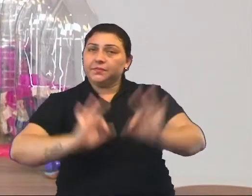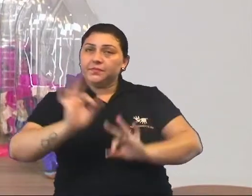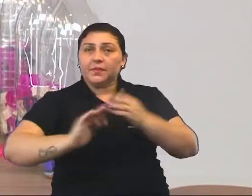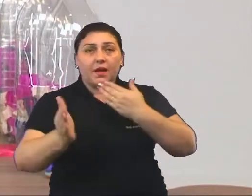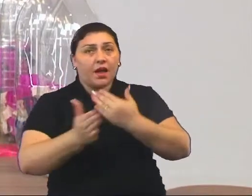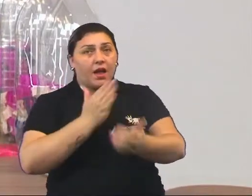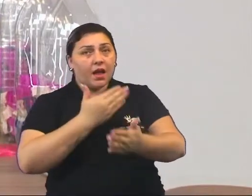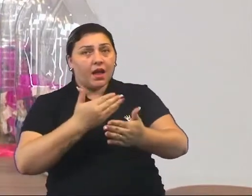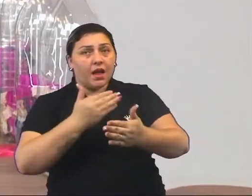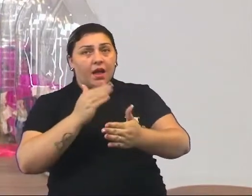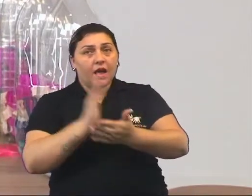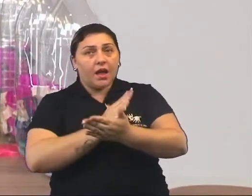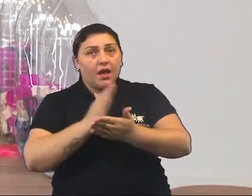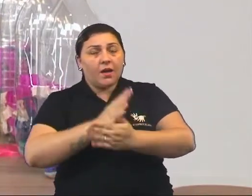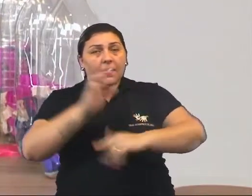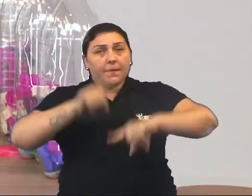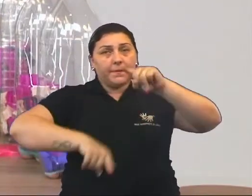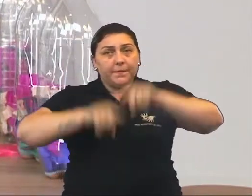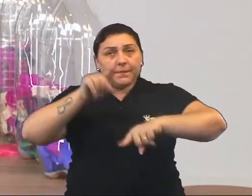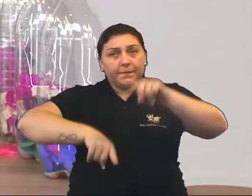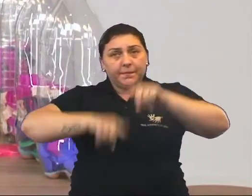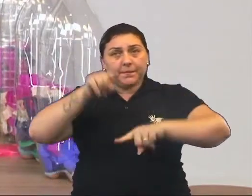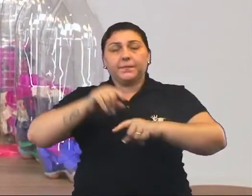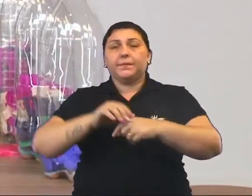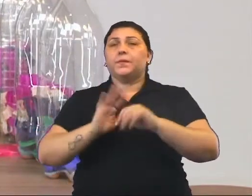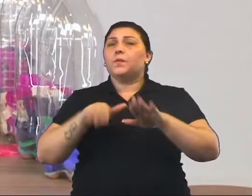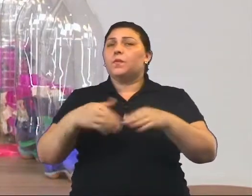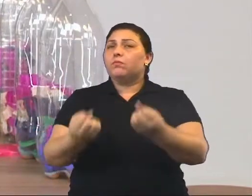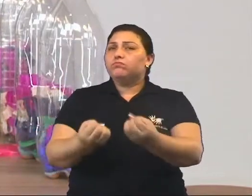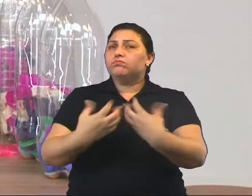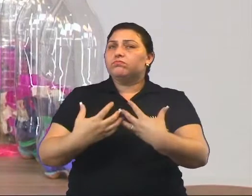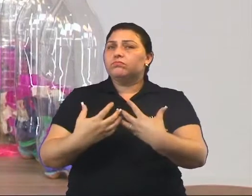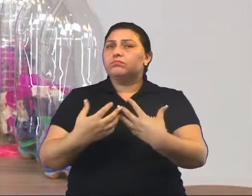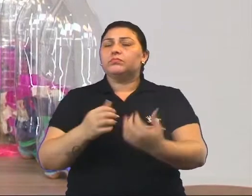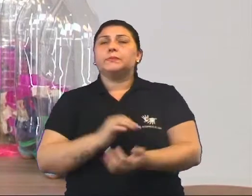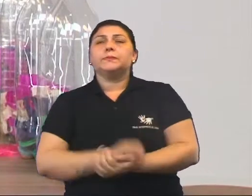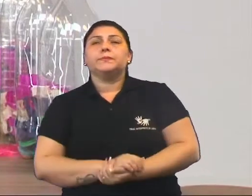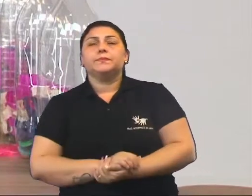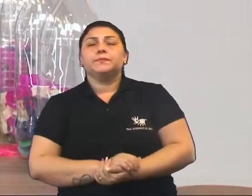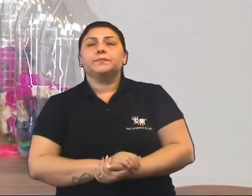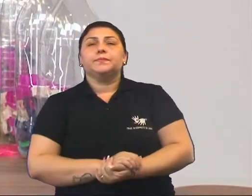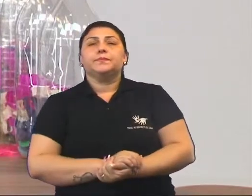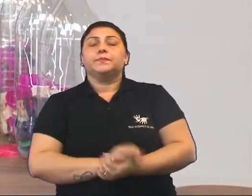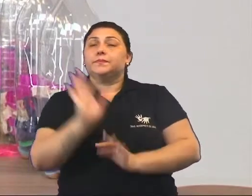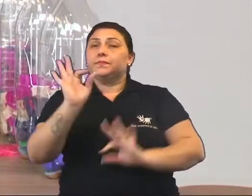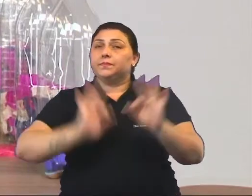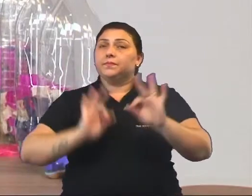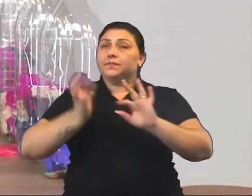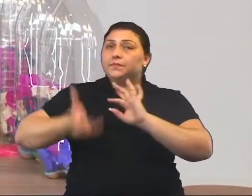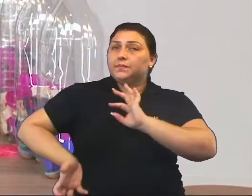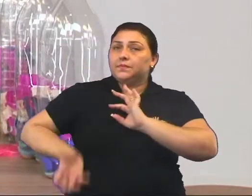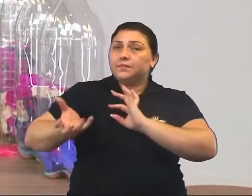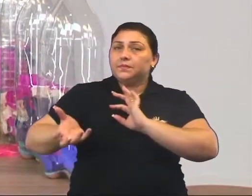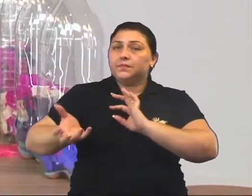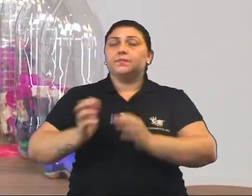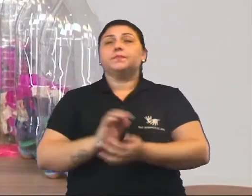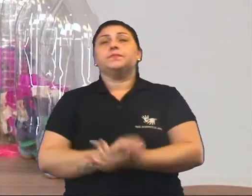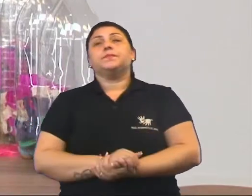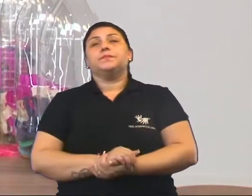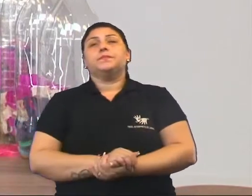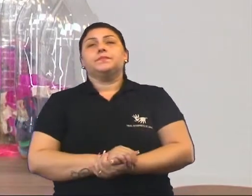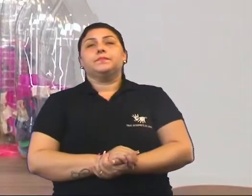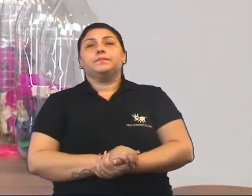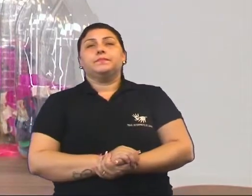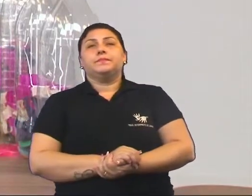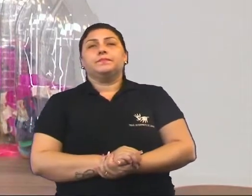instruções, isso mesmo, ele dá uma instrução. E qual é a instrução? A montagem de um Boliche.